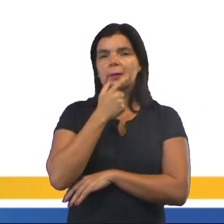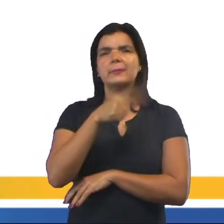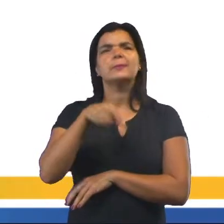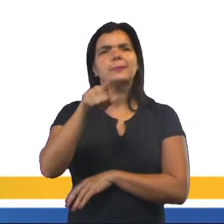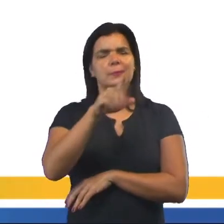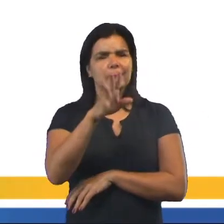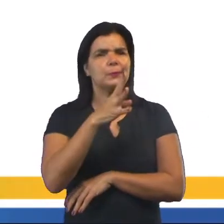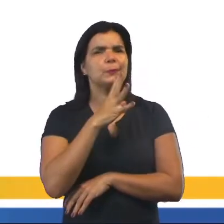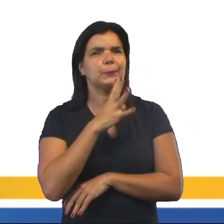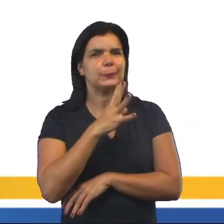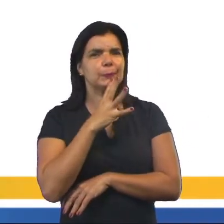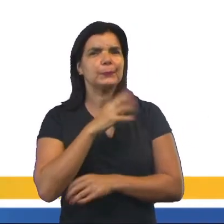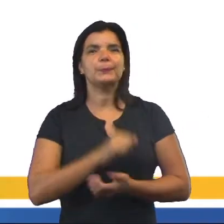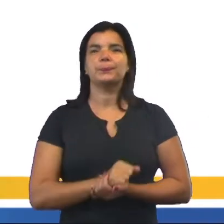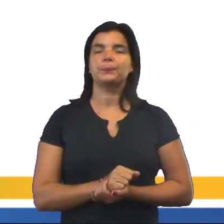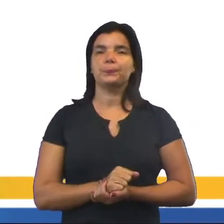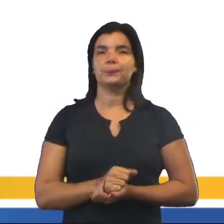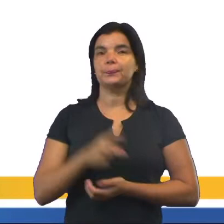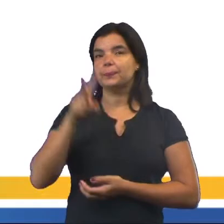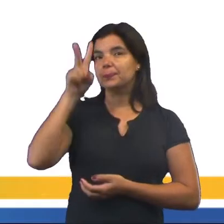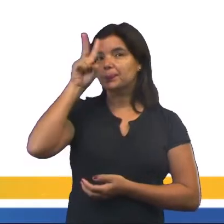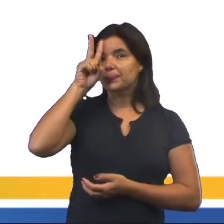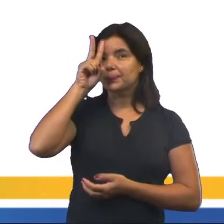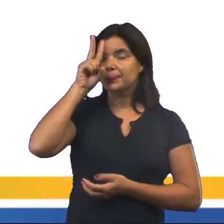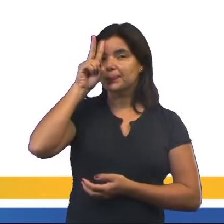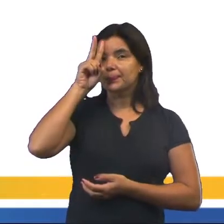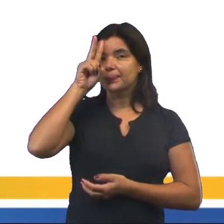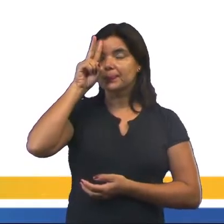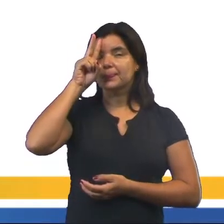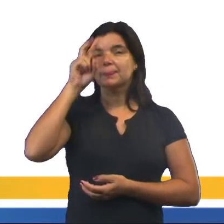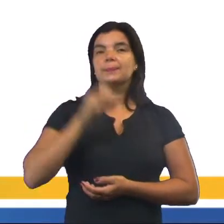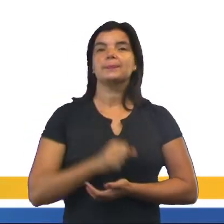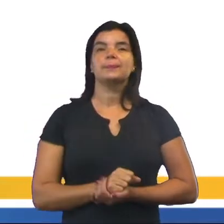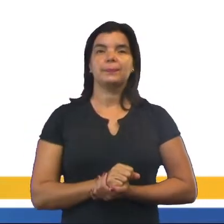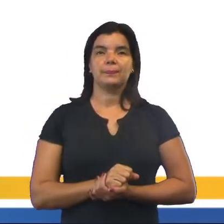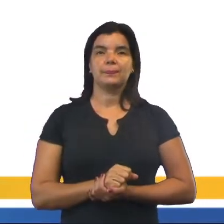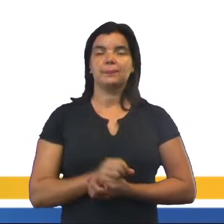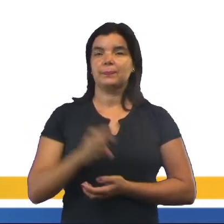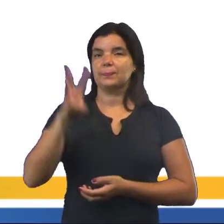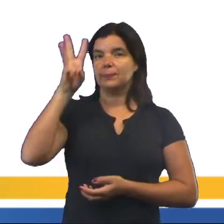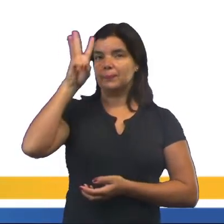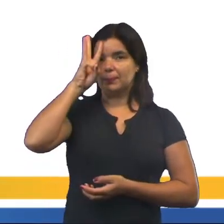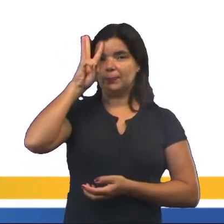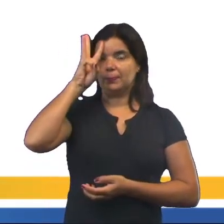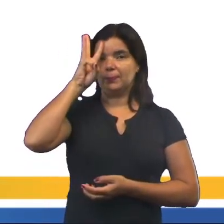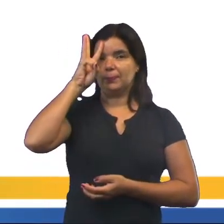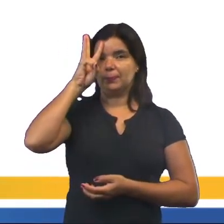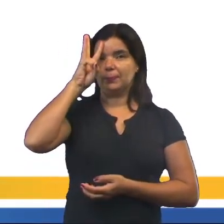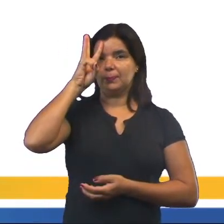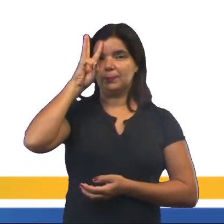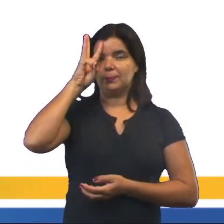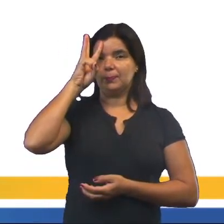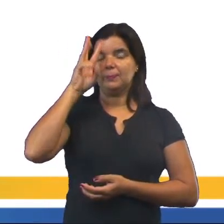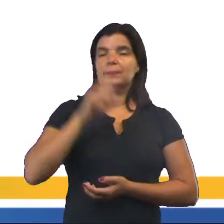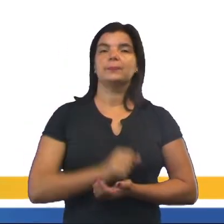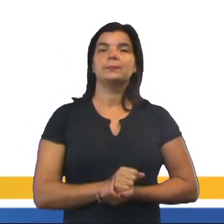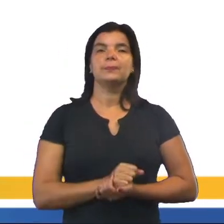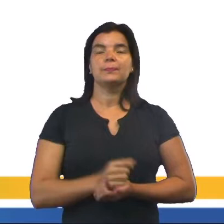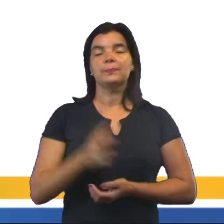os conhece? Eles são Monday, segunda-feira, Tuesday,